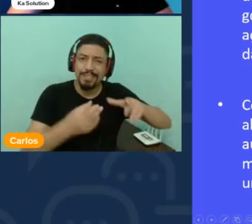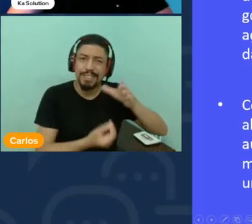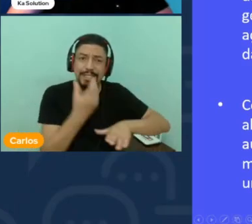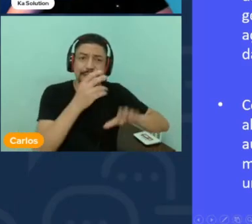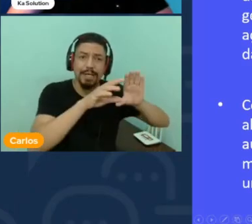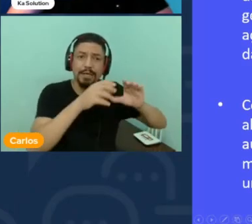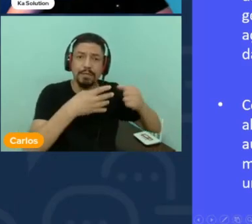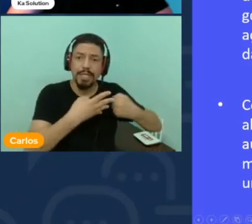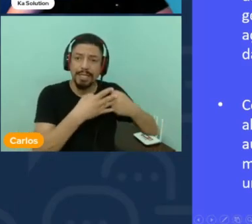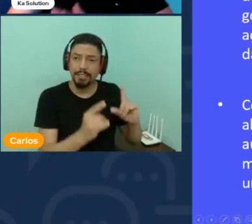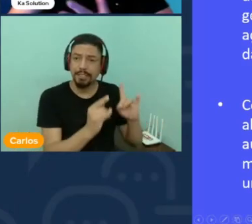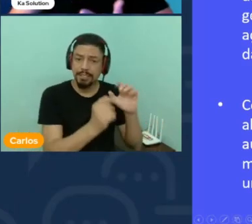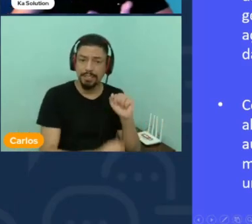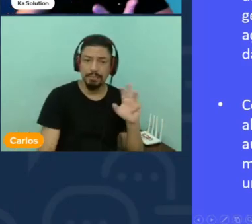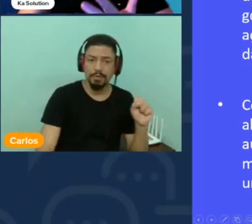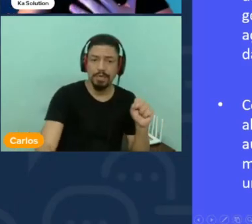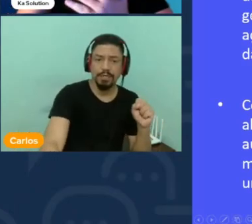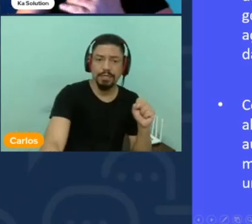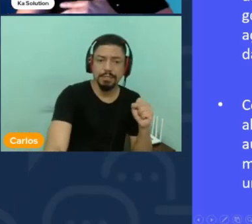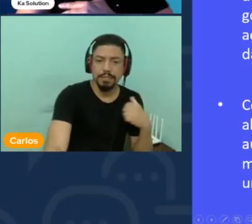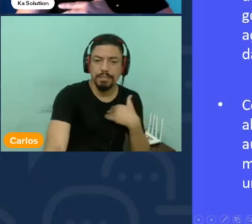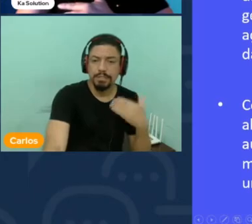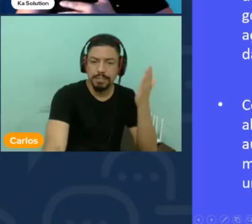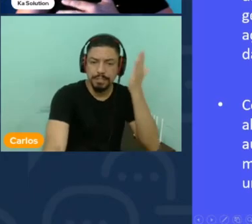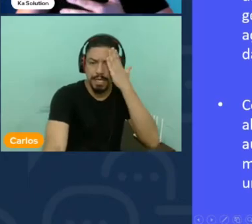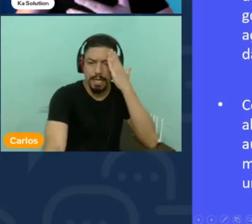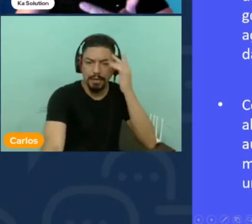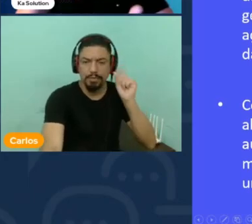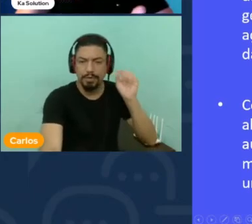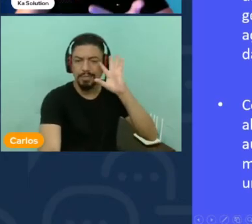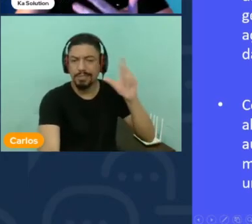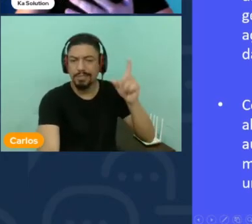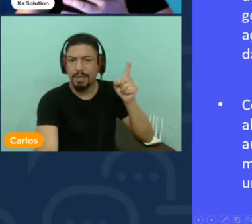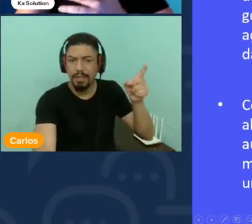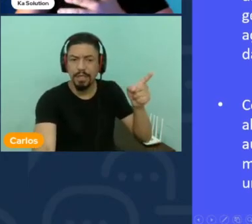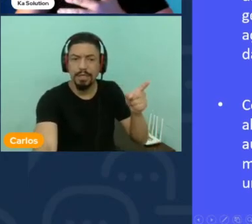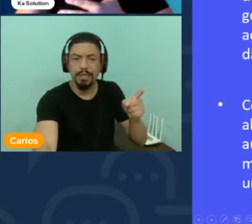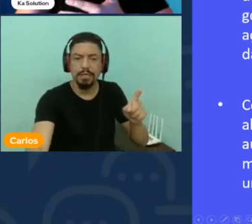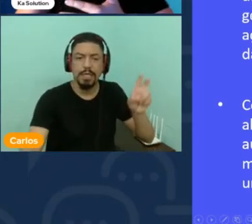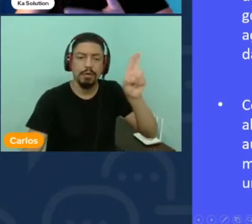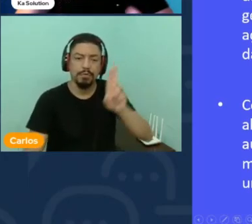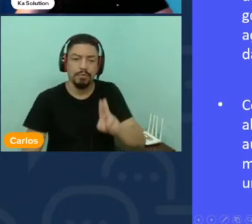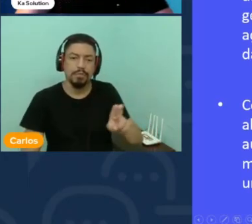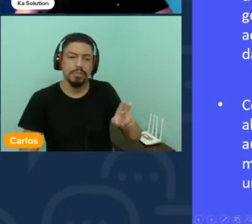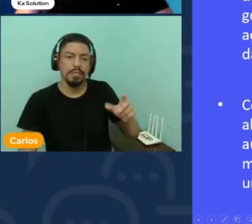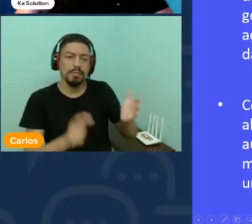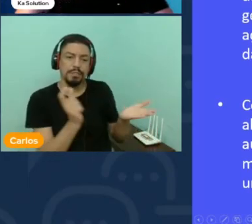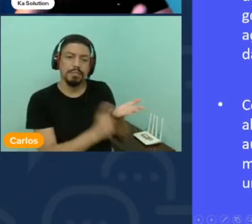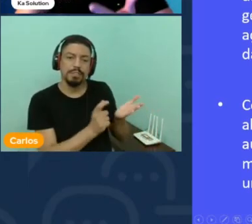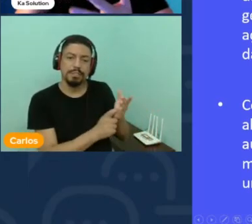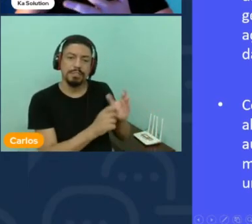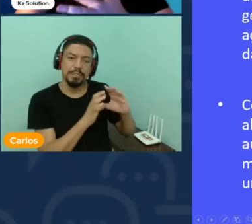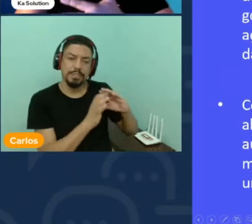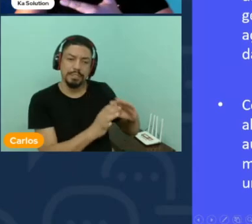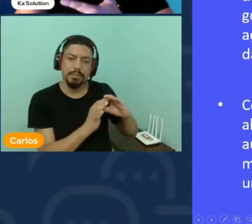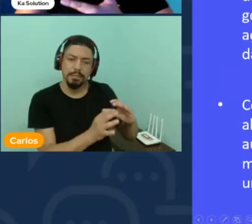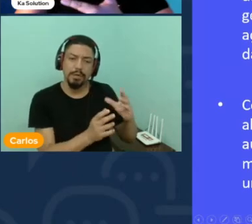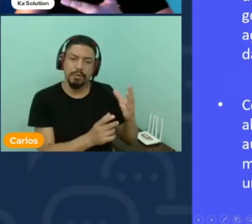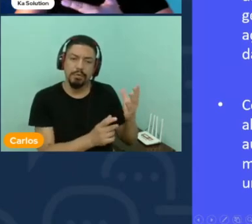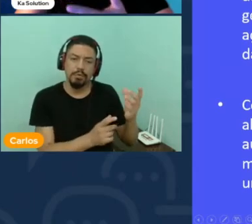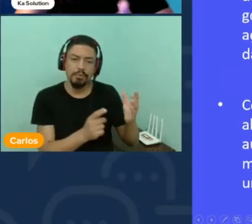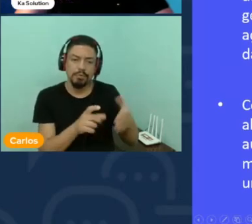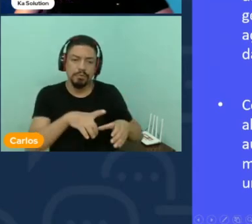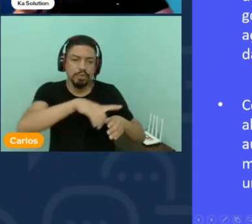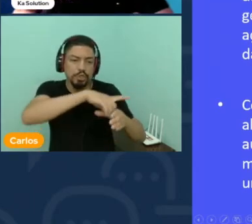AWS. Eu sei, né, o que está acontecendo, está usando muita CPU, está usando muito